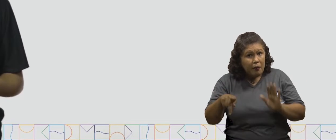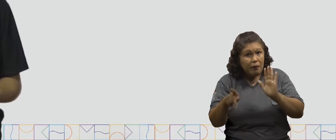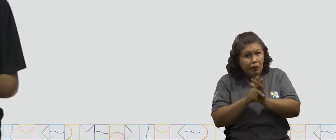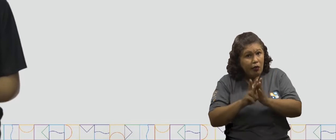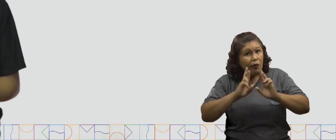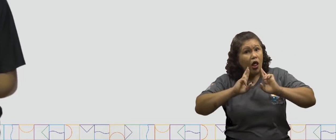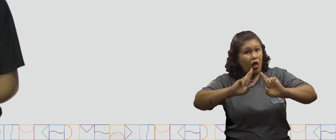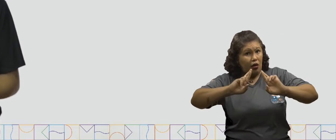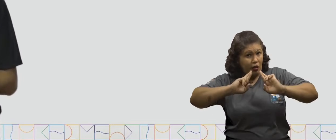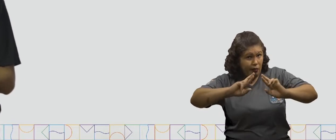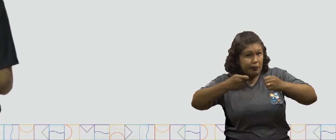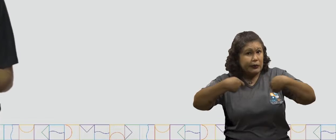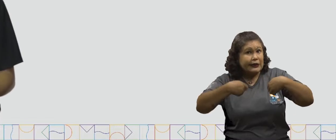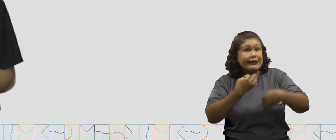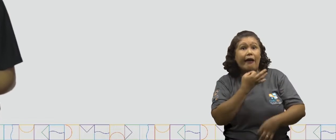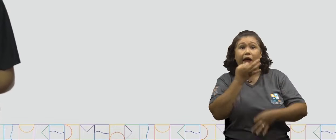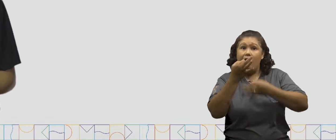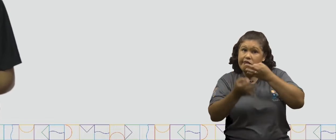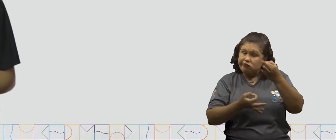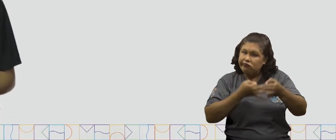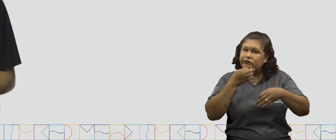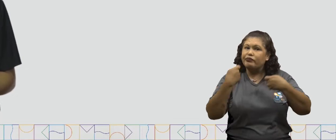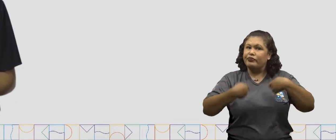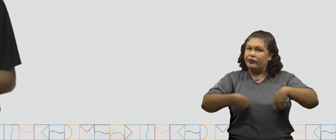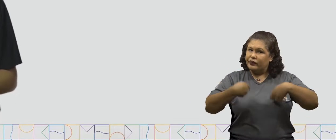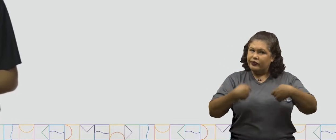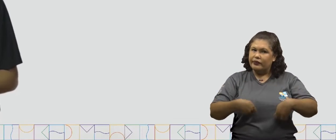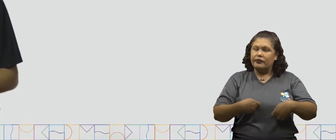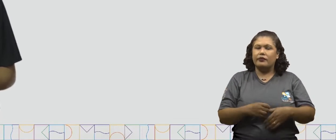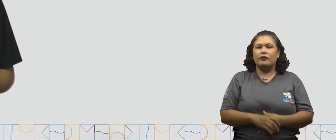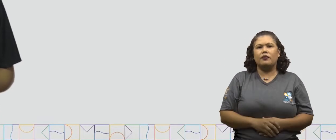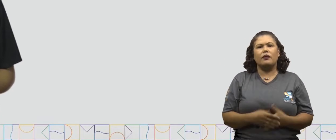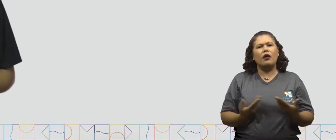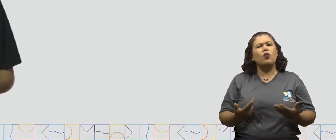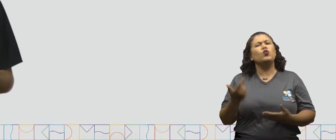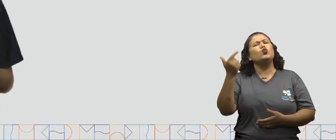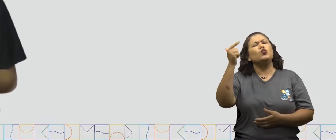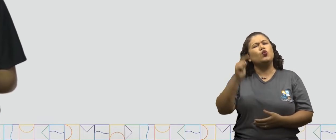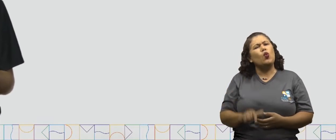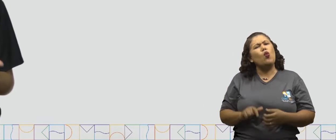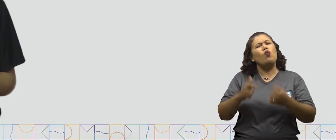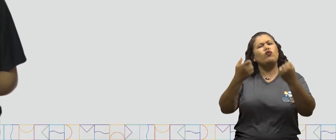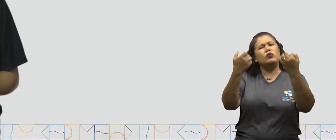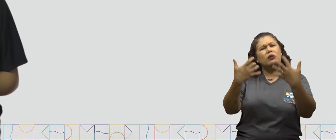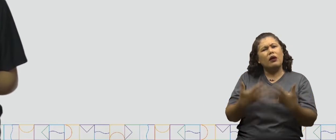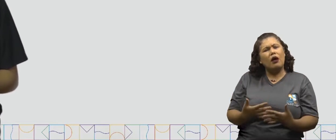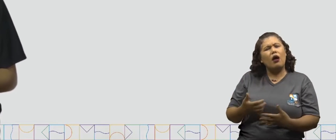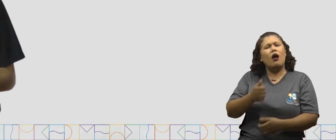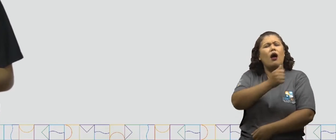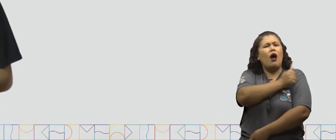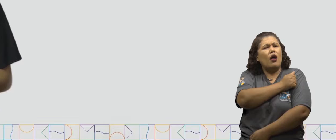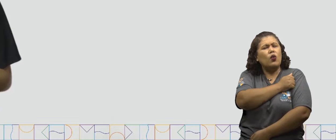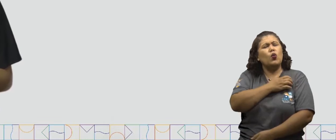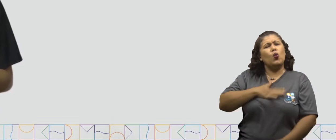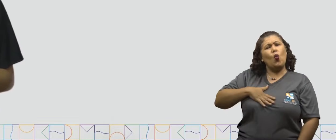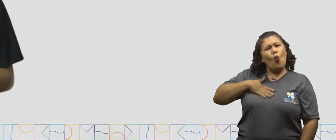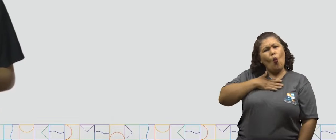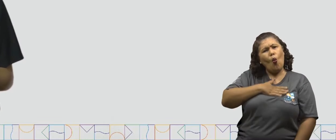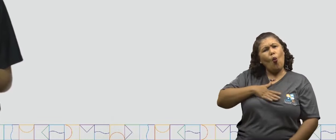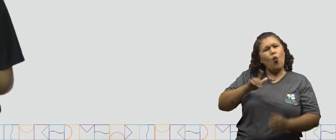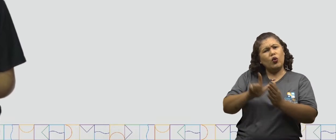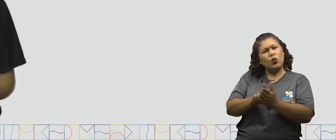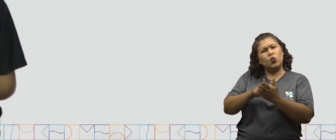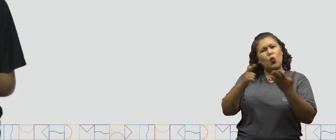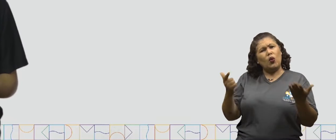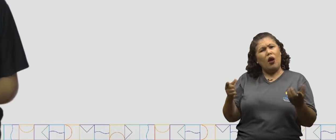portanto, ela tem que conter argumentos em seu texto. Bom, podemos colocar novamente que os alunos gostam muito do jornal